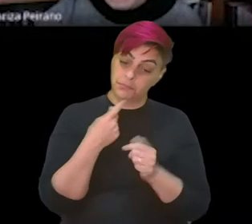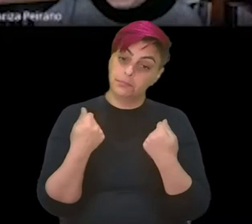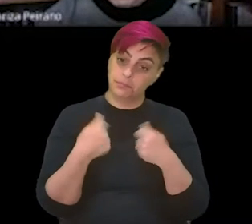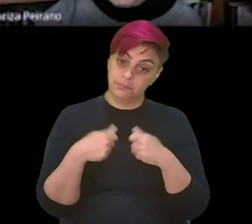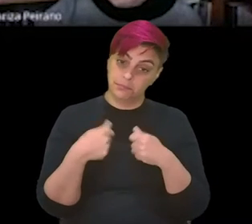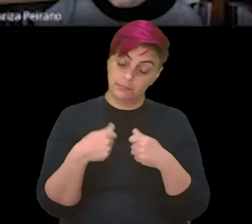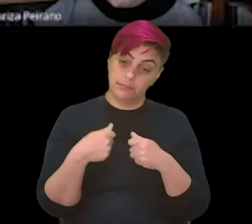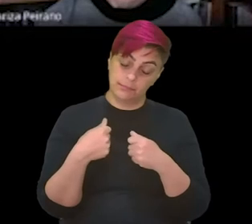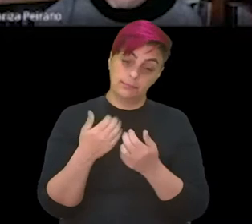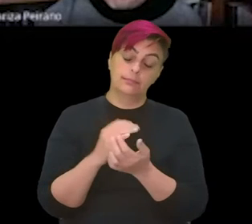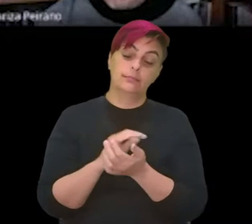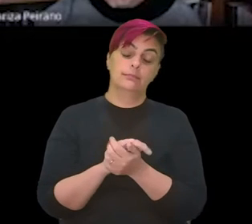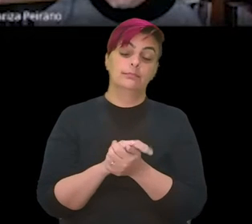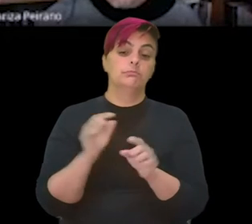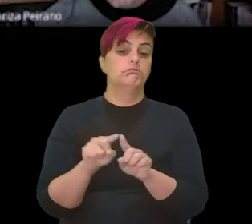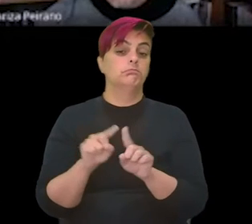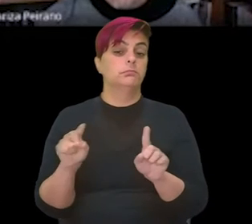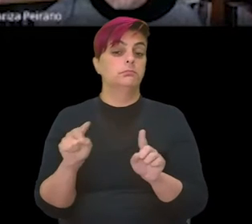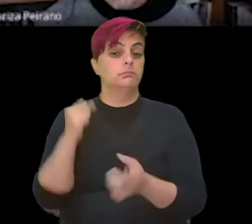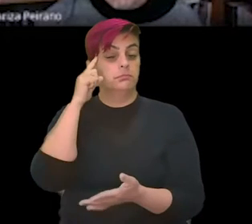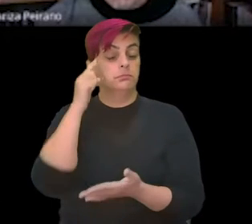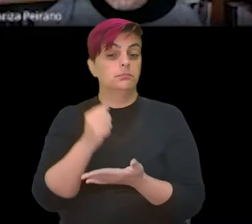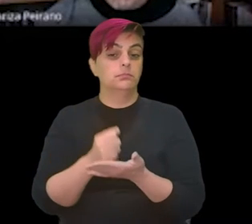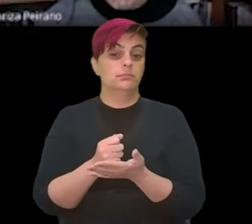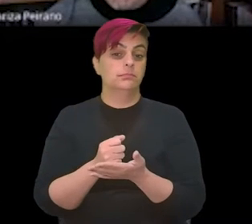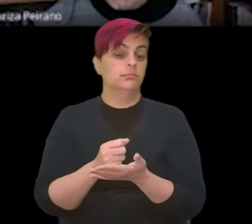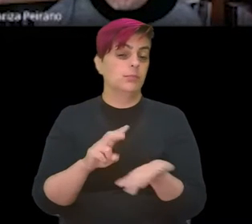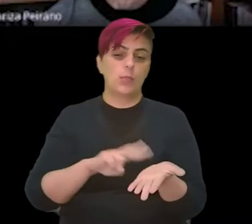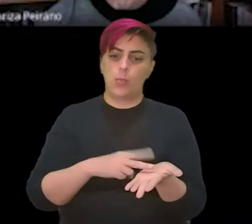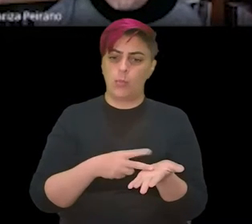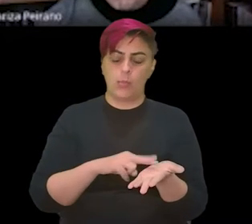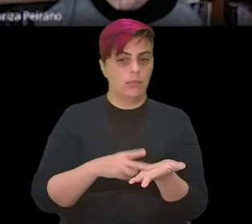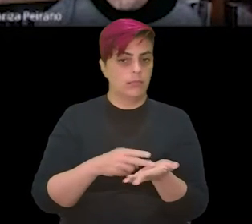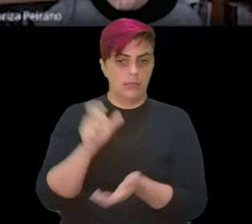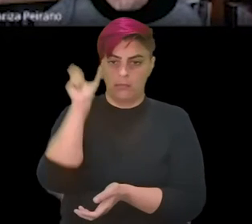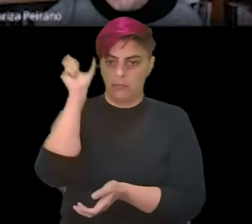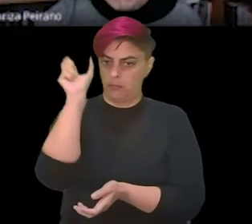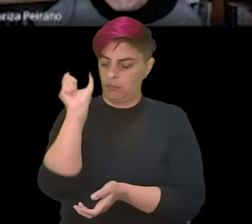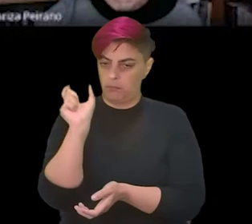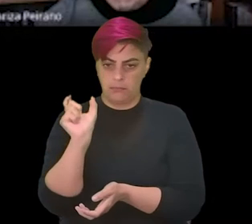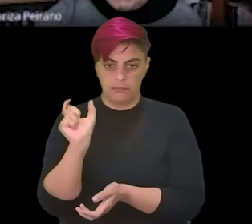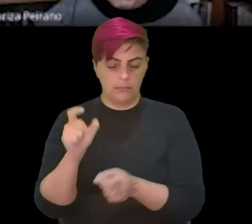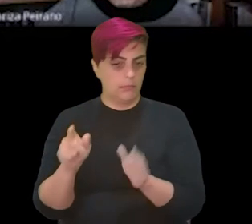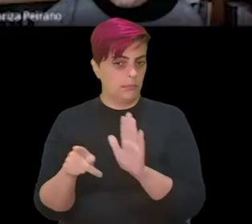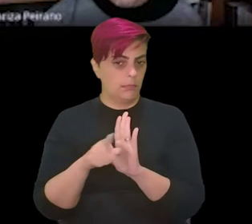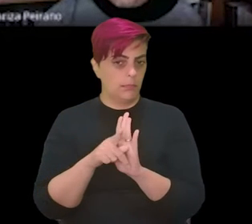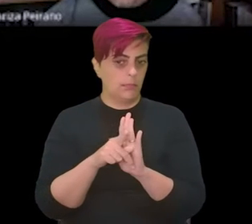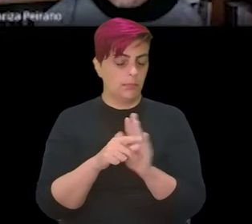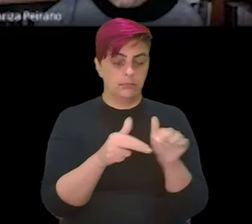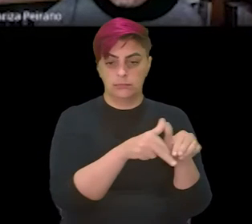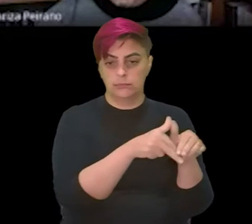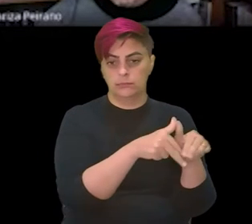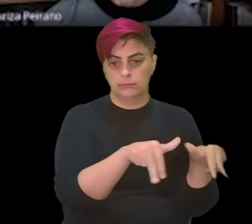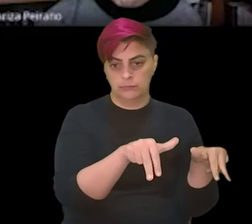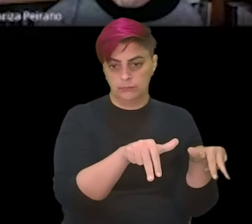insípida. Optou, então, por não traduzir o termo Kula e o manteve no original. O